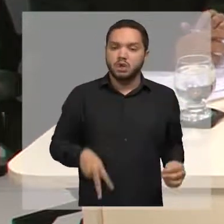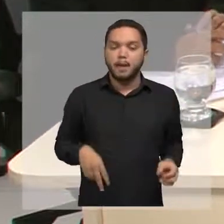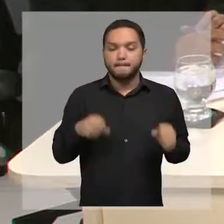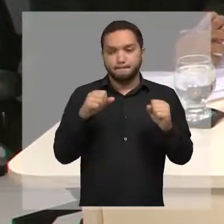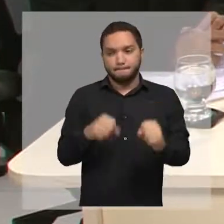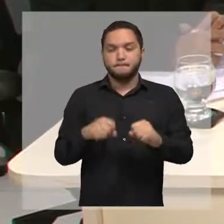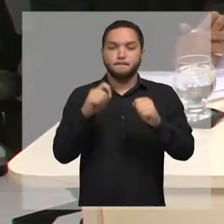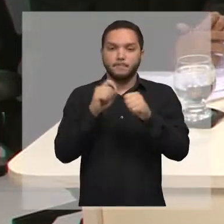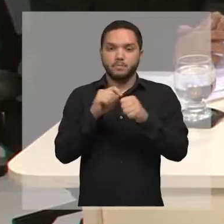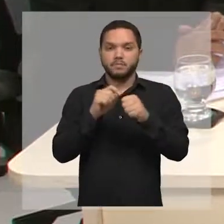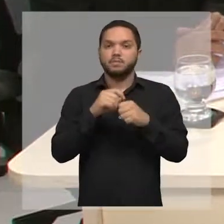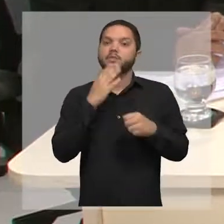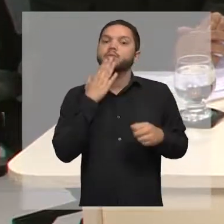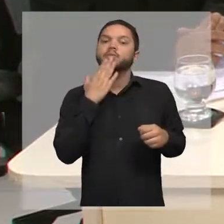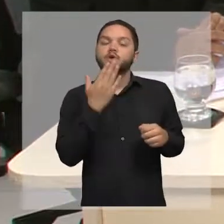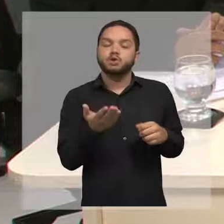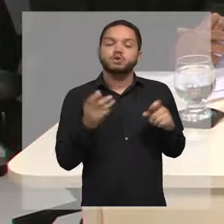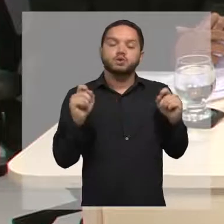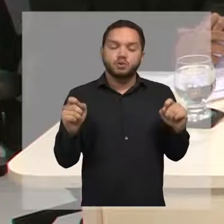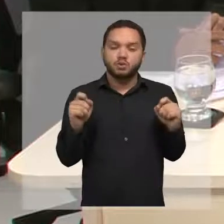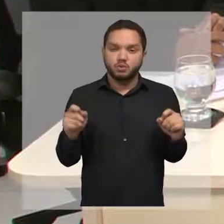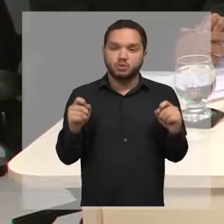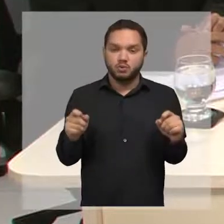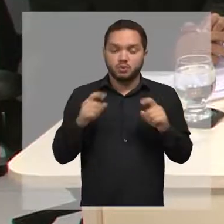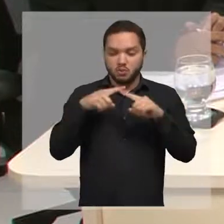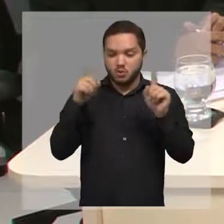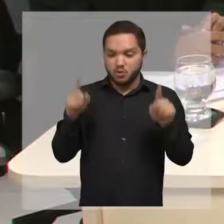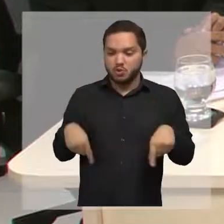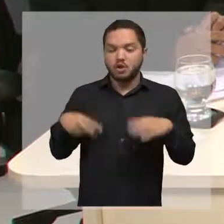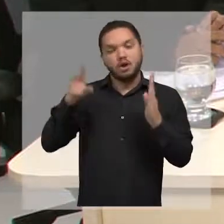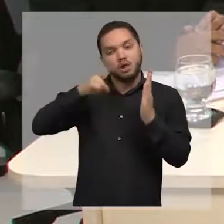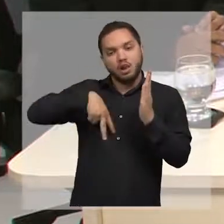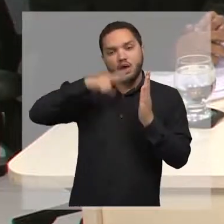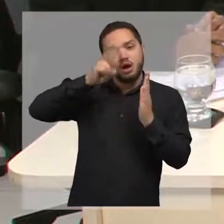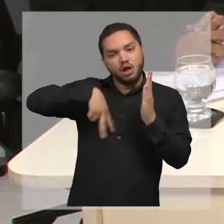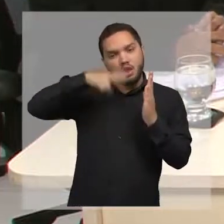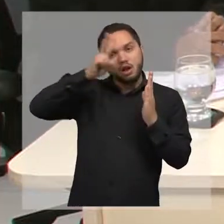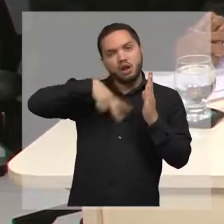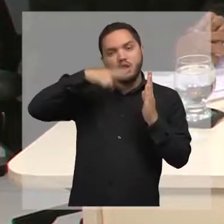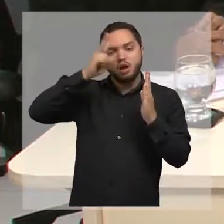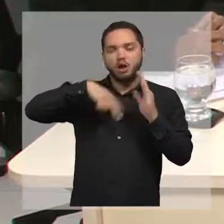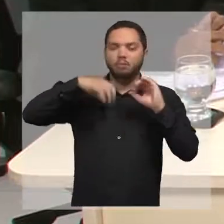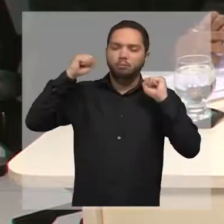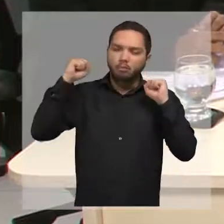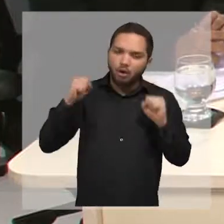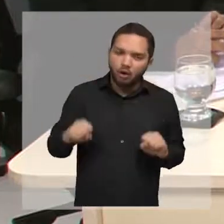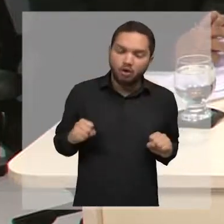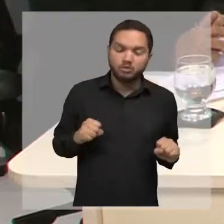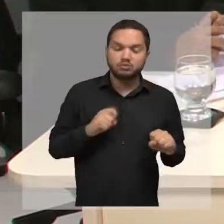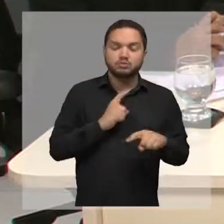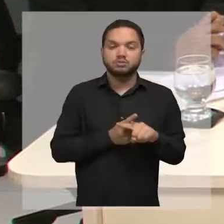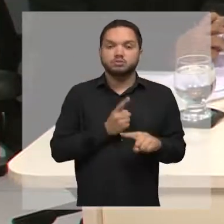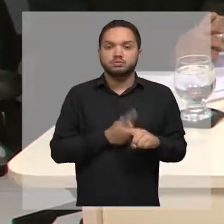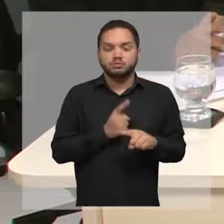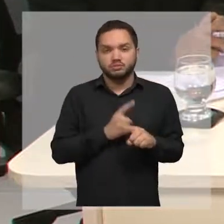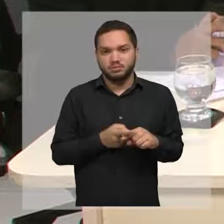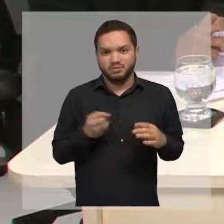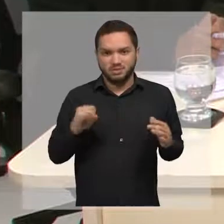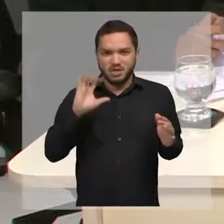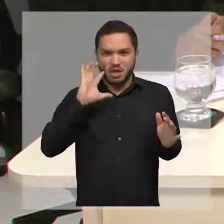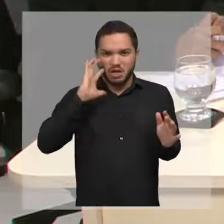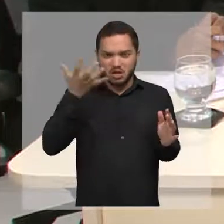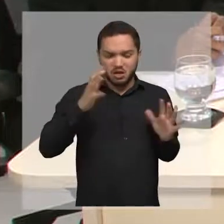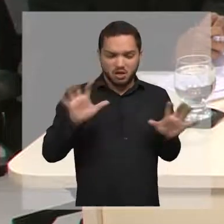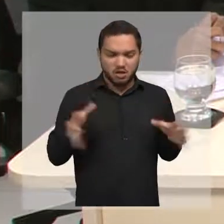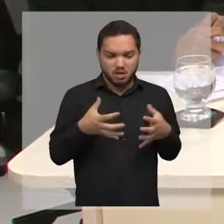a prerrogativa de pedir vistas ao projeto enquanto trâmite em uma comissão. Por quê? Porque